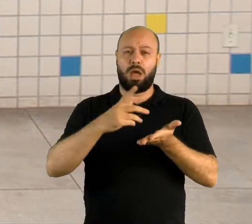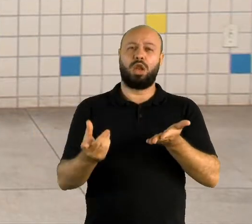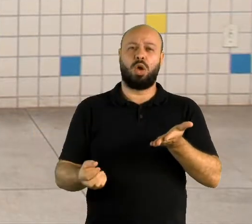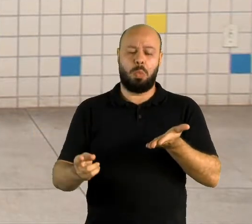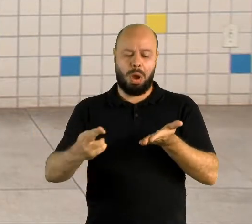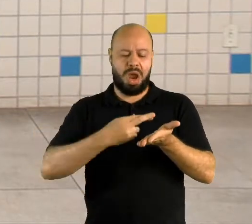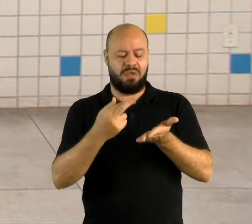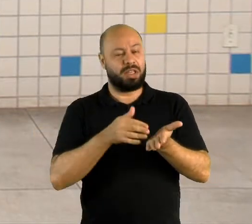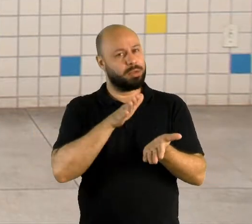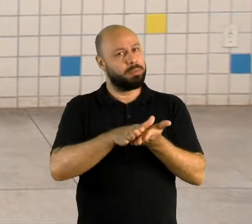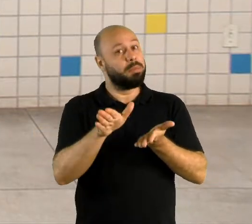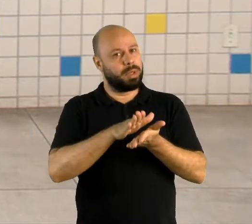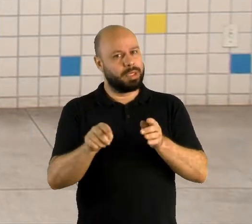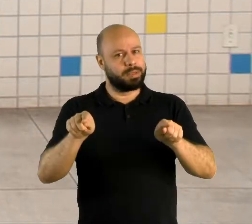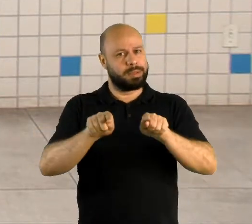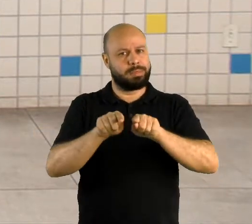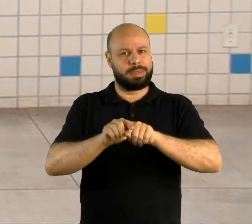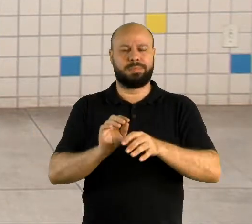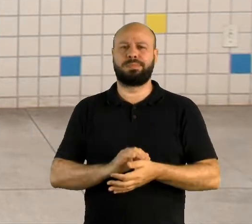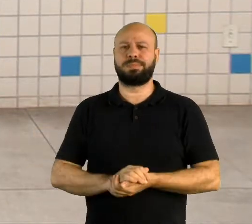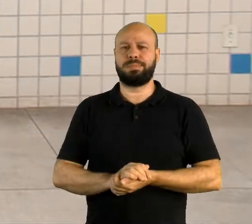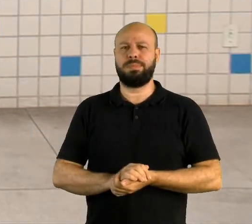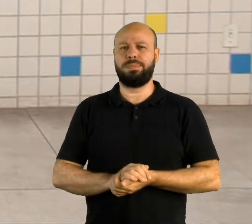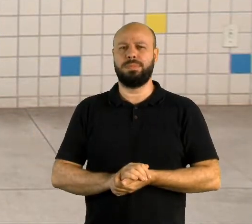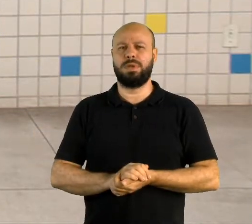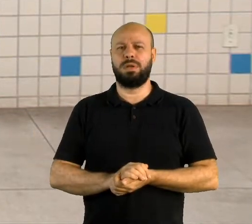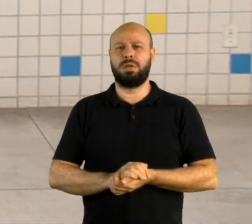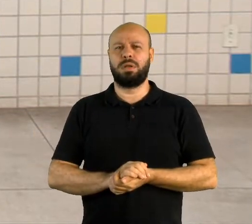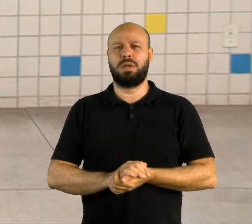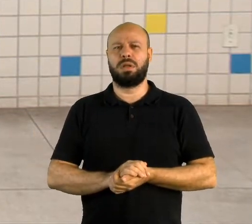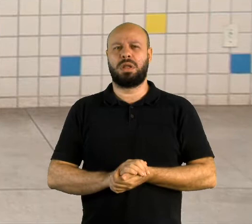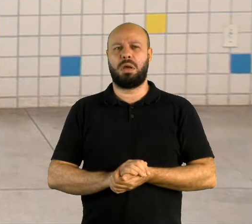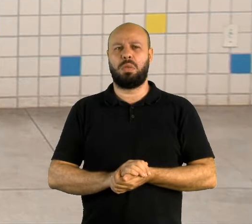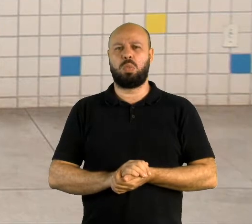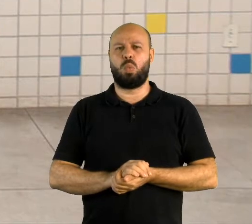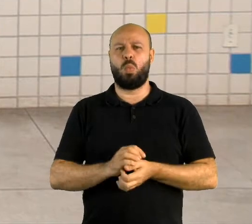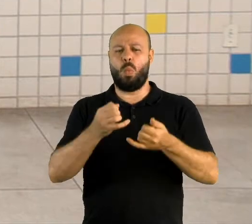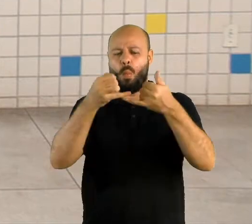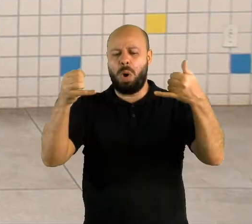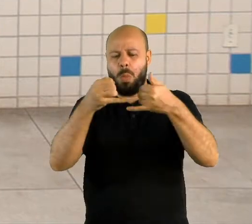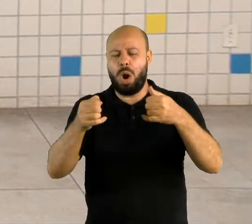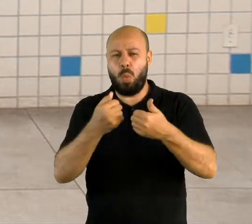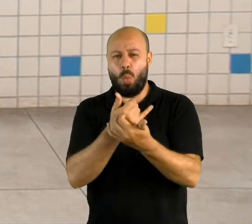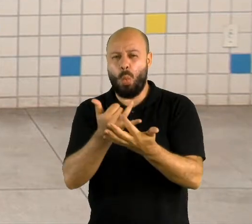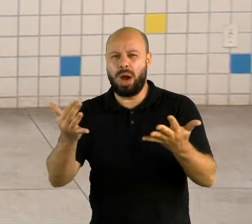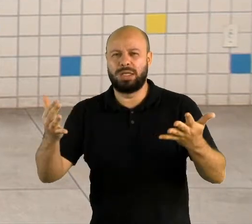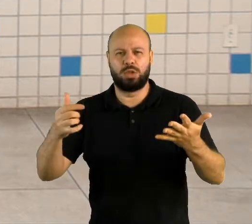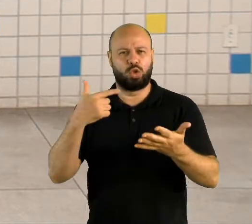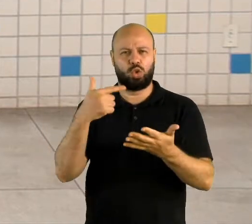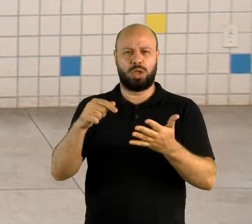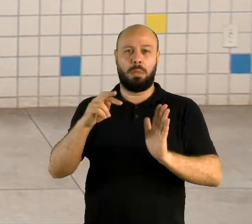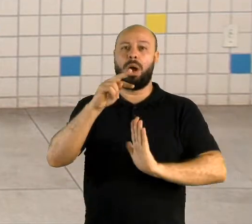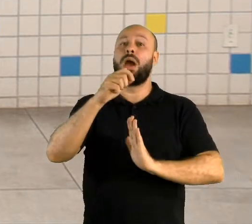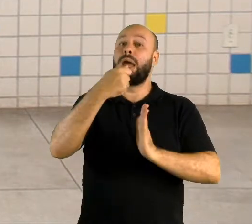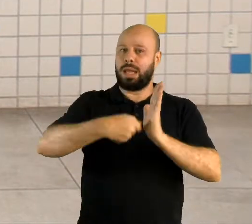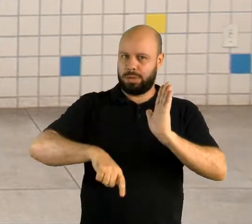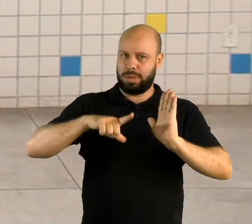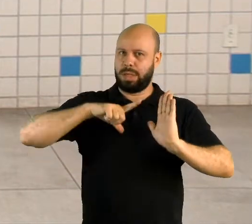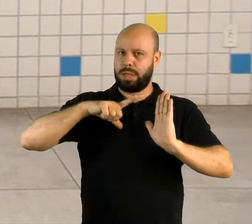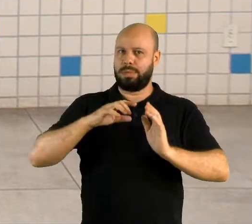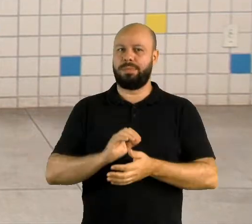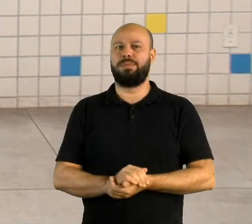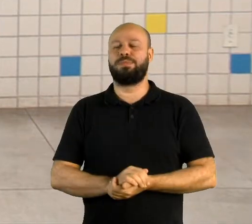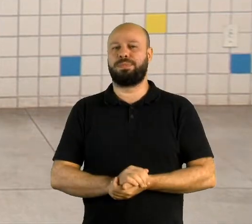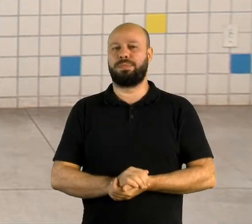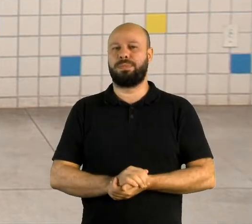revista impressa. Ele não tem a delimitação de linhas igual a redação tem. Nós iremos falar sobre a redação